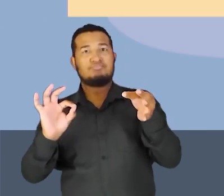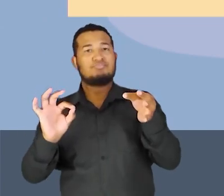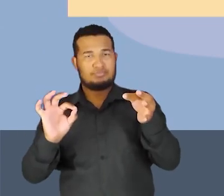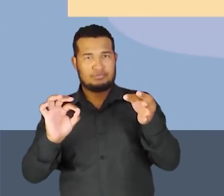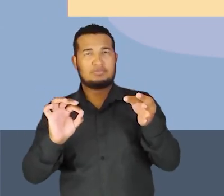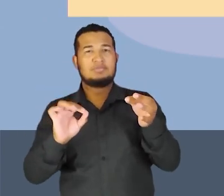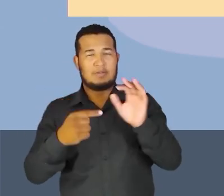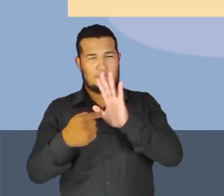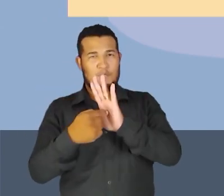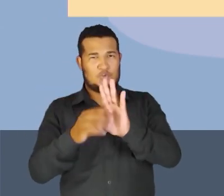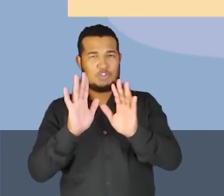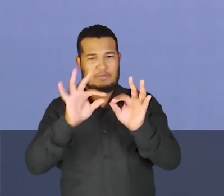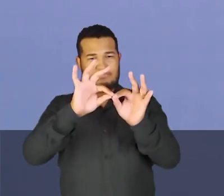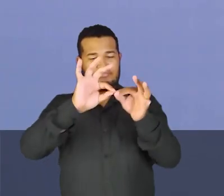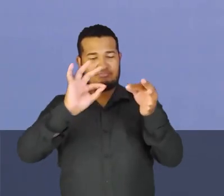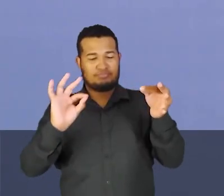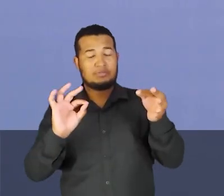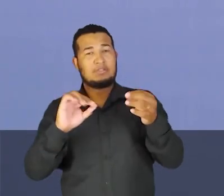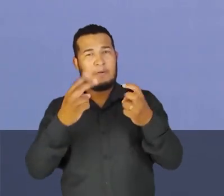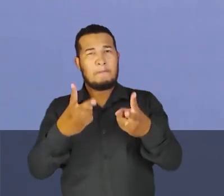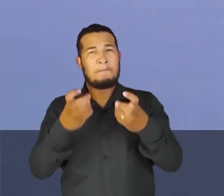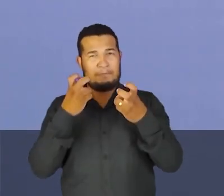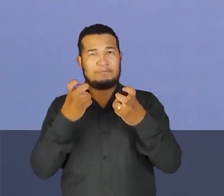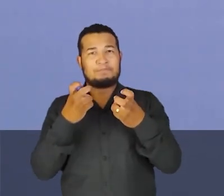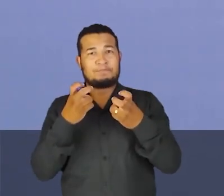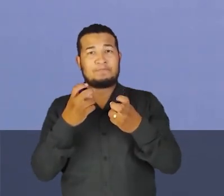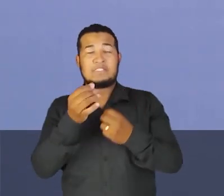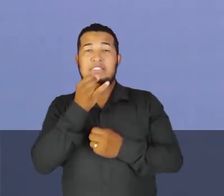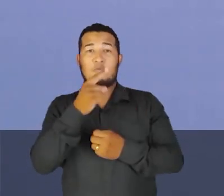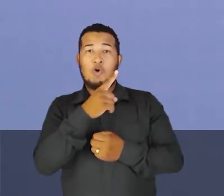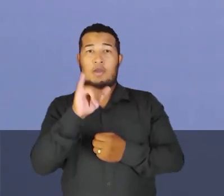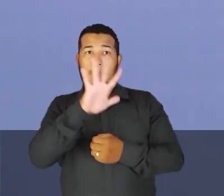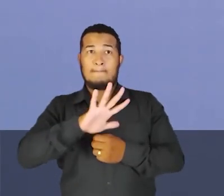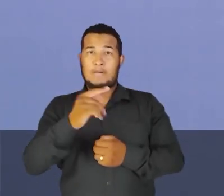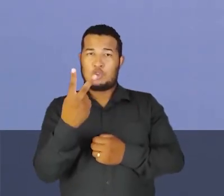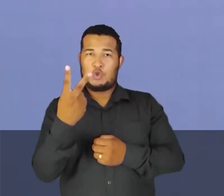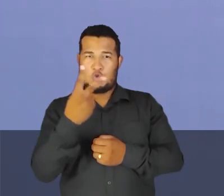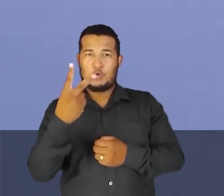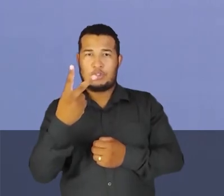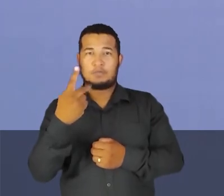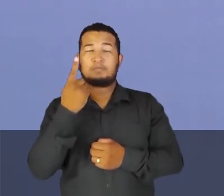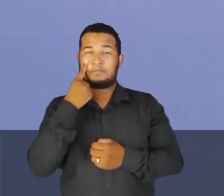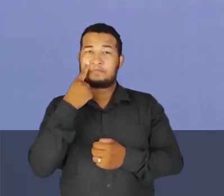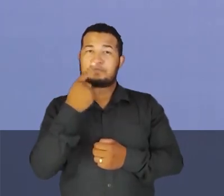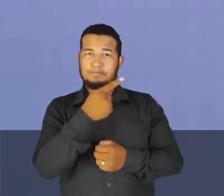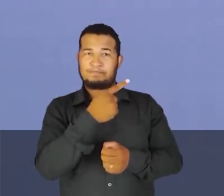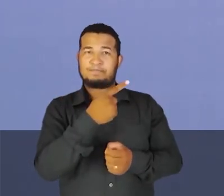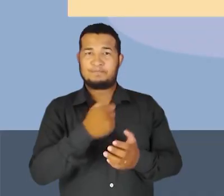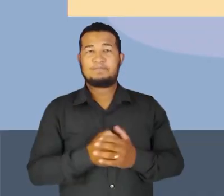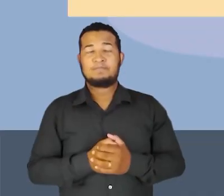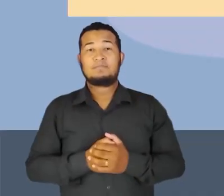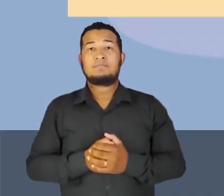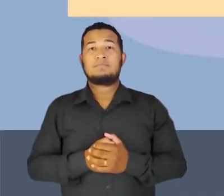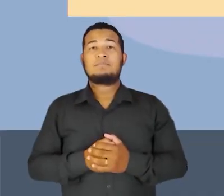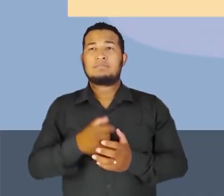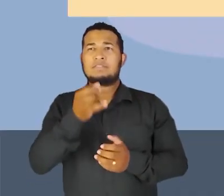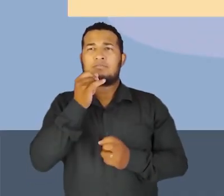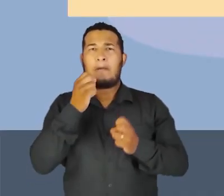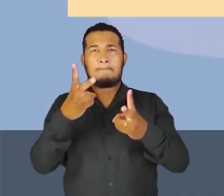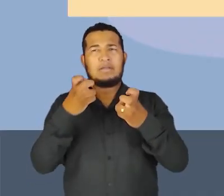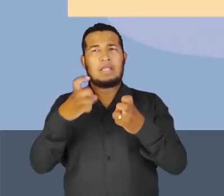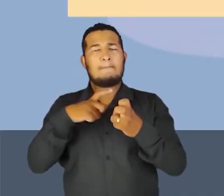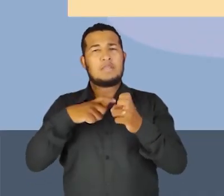imagem, como você pode ver. Então, observe na imagem número 2, observe a imagem número 2, onde você percebe um